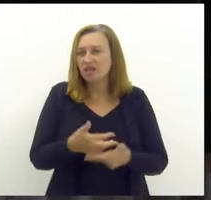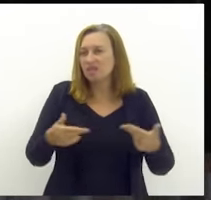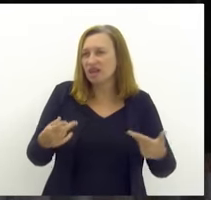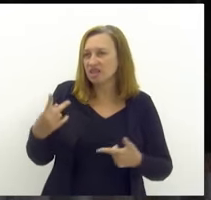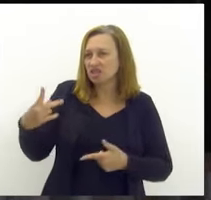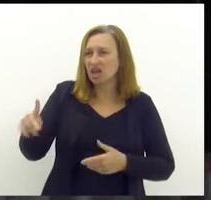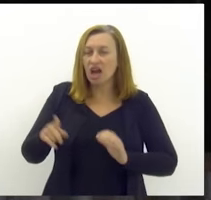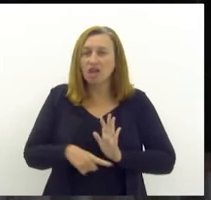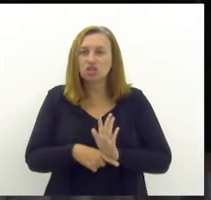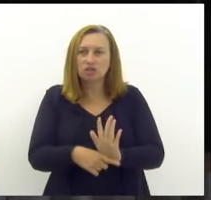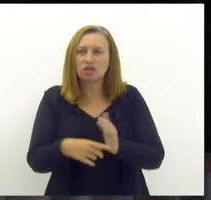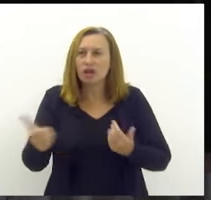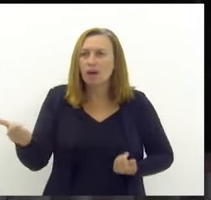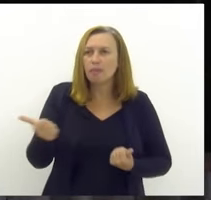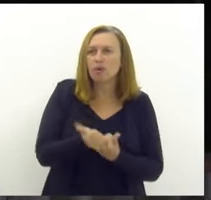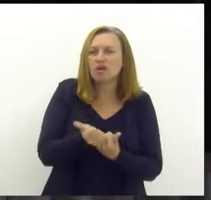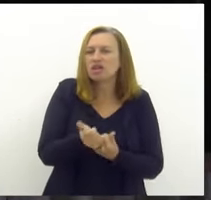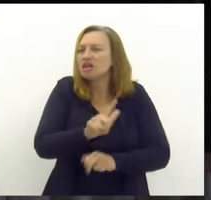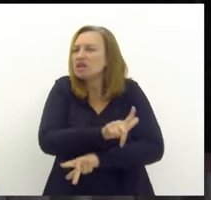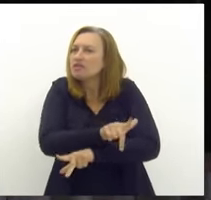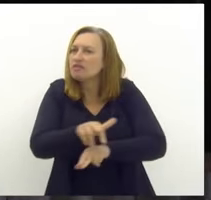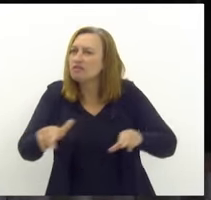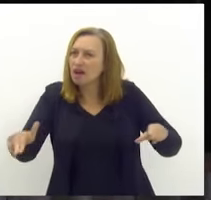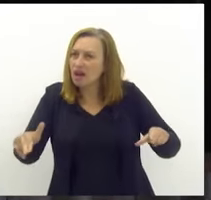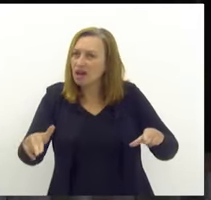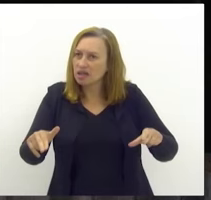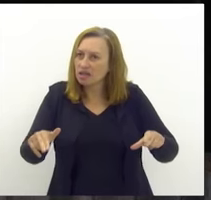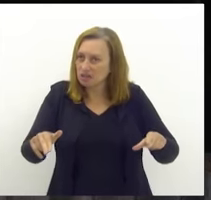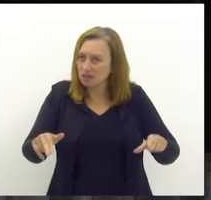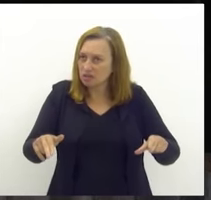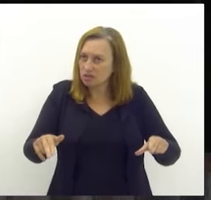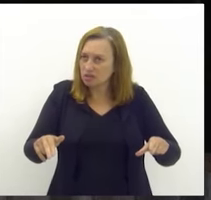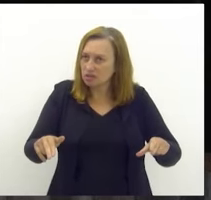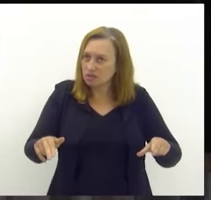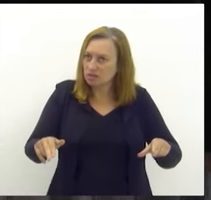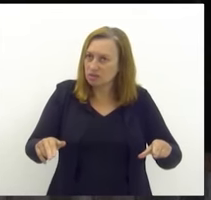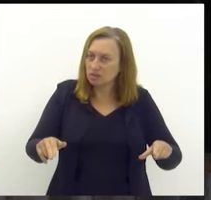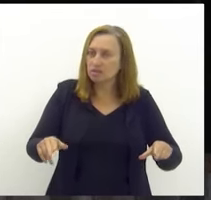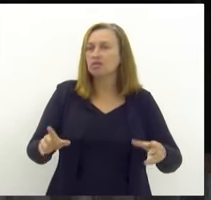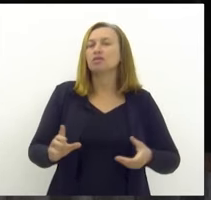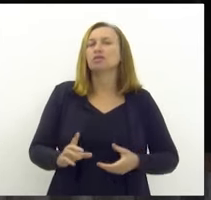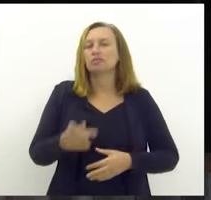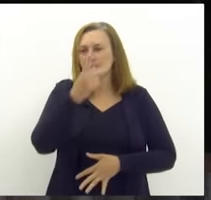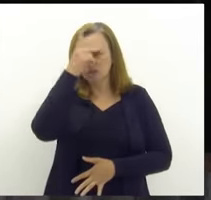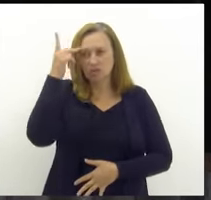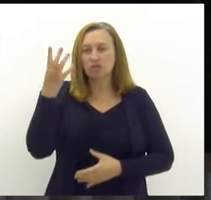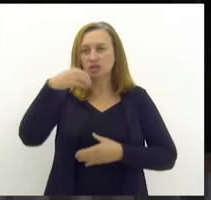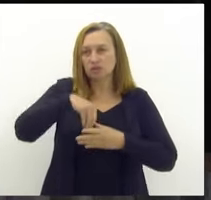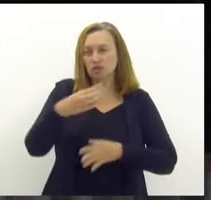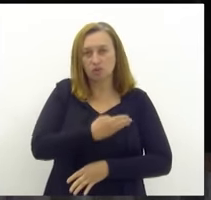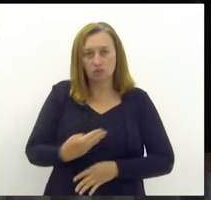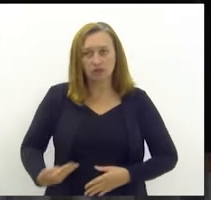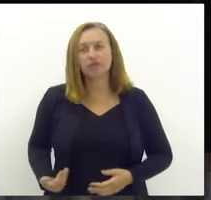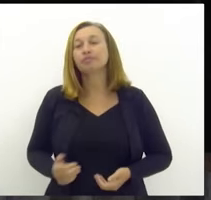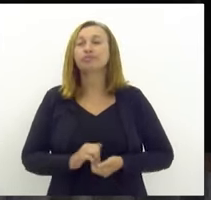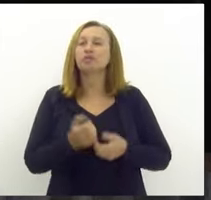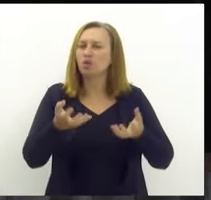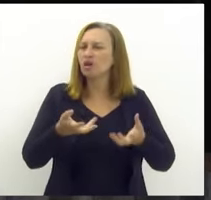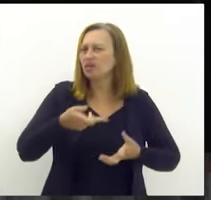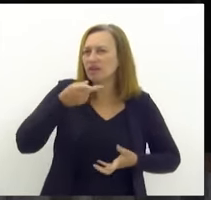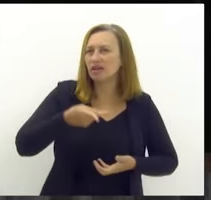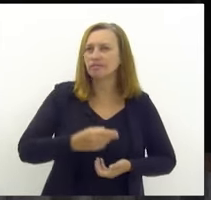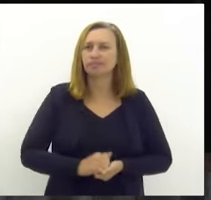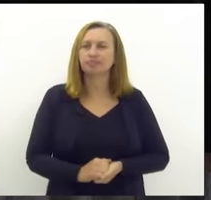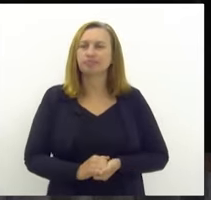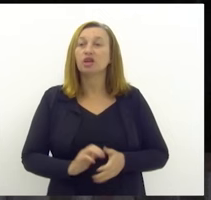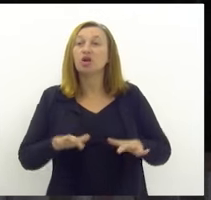ajudaram e apoiaram diversas candidaturas que hoje estão dentro do governo Mas não quero me ater a esse detalhe eu quero dizer o seguinte que